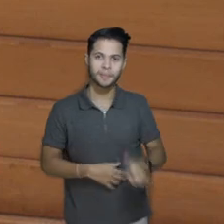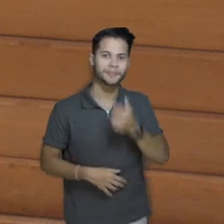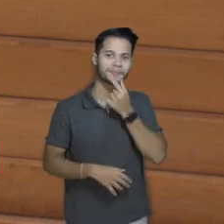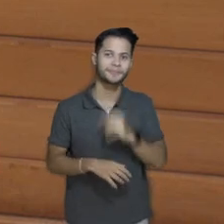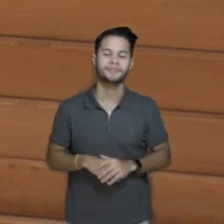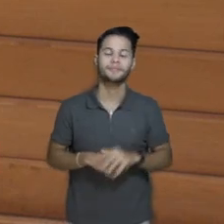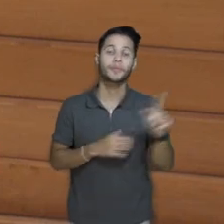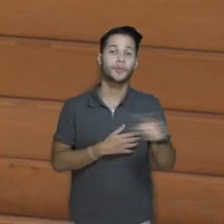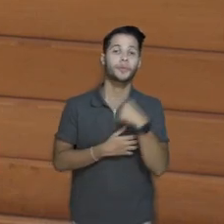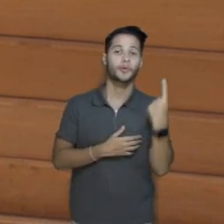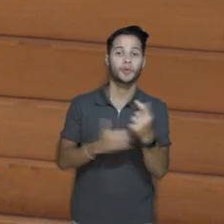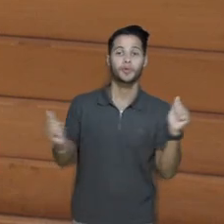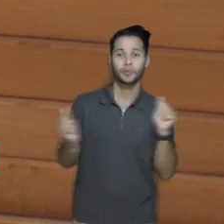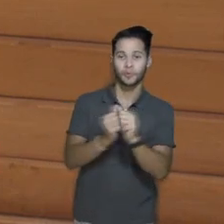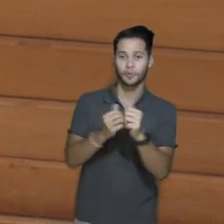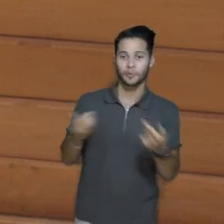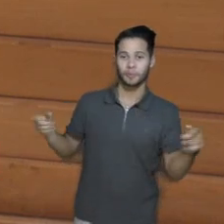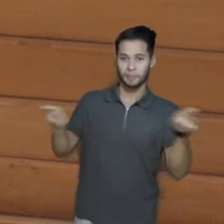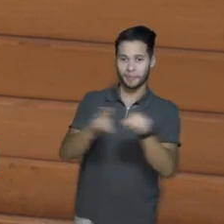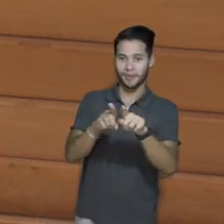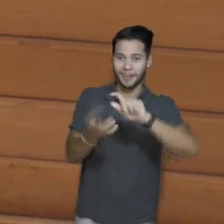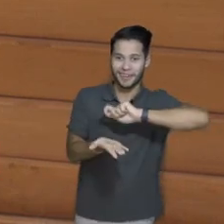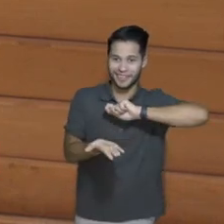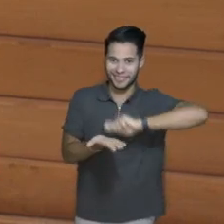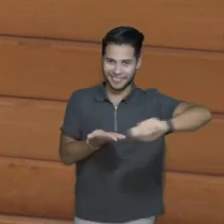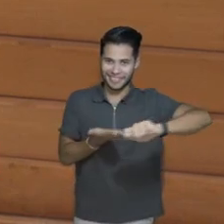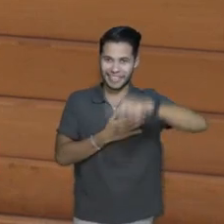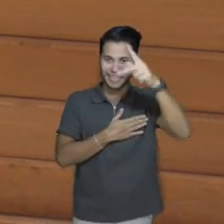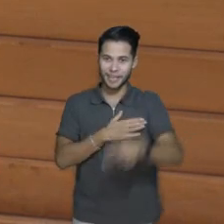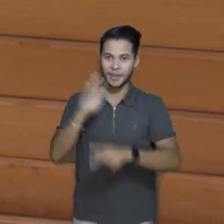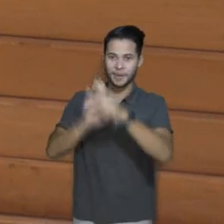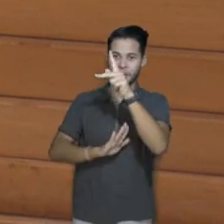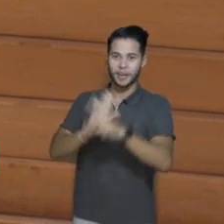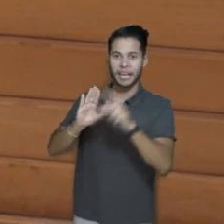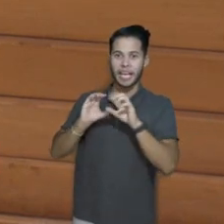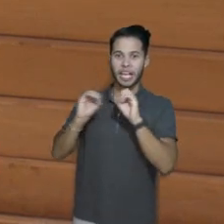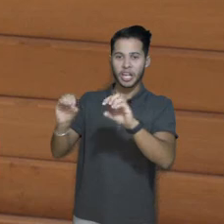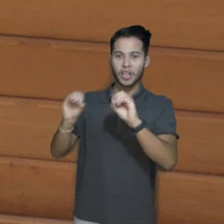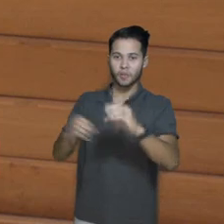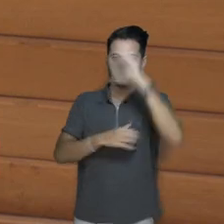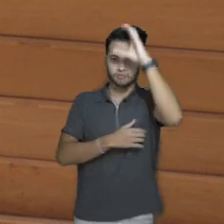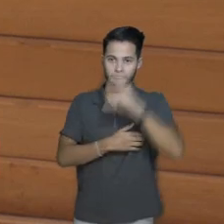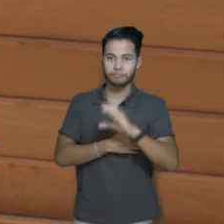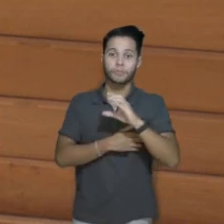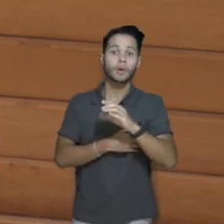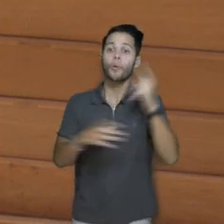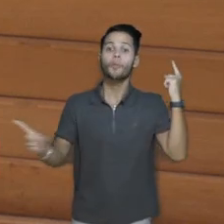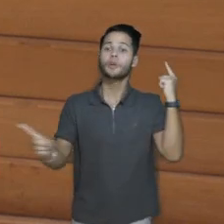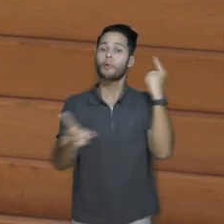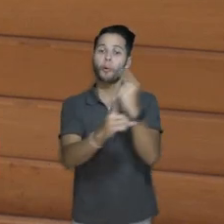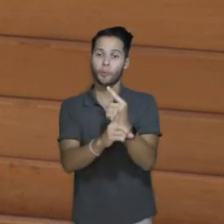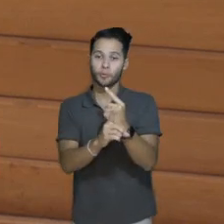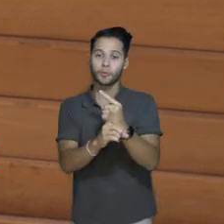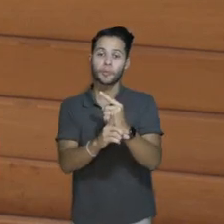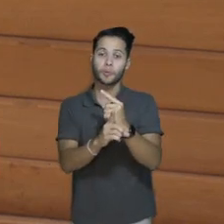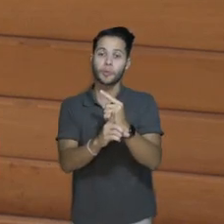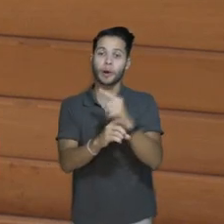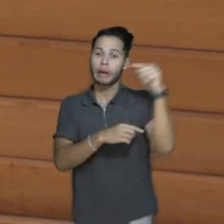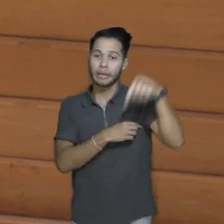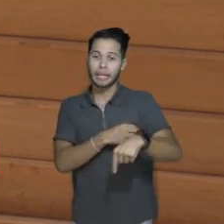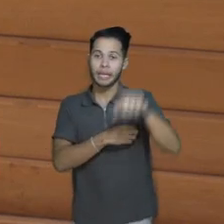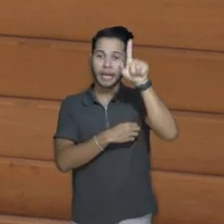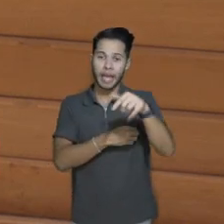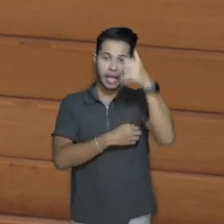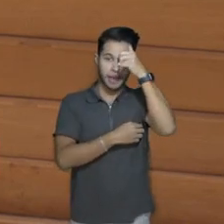nessa parceria né assinamos a parceria com educando os cidadãos vem um encontro do objetivo do Observatório que é combater a corrupção e